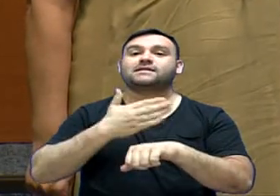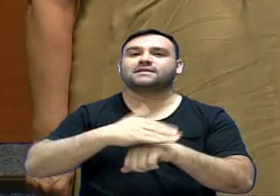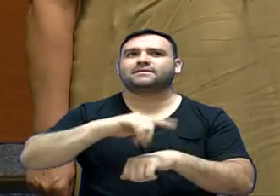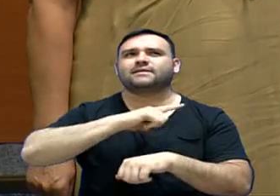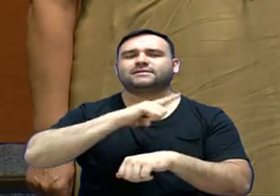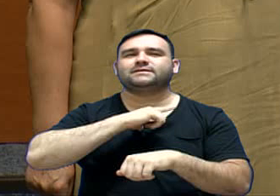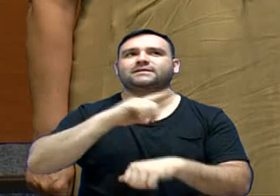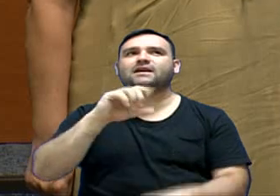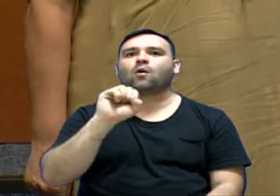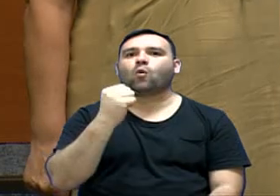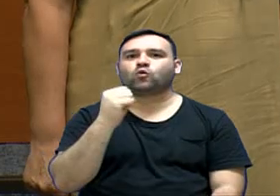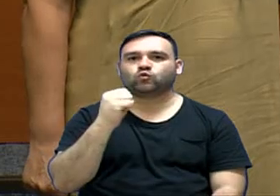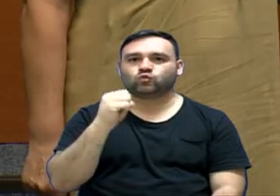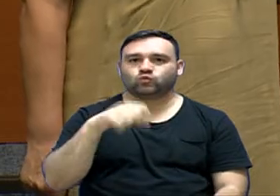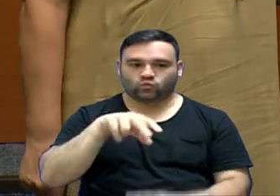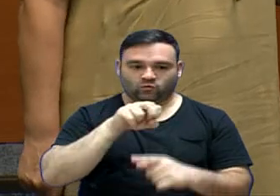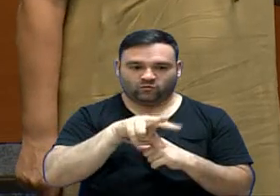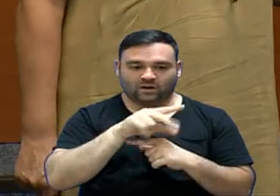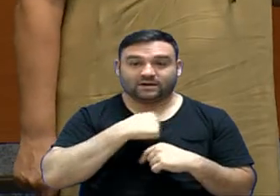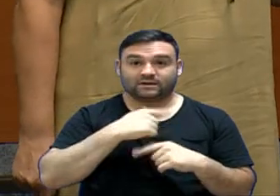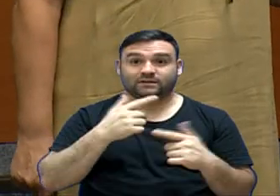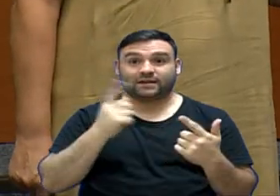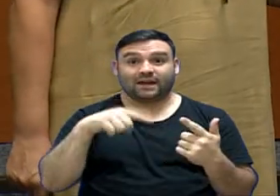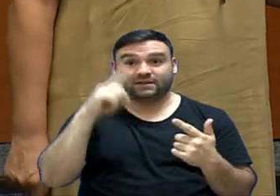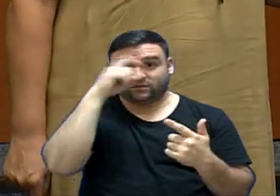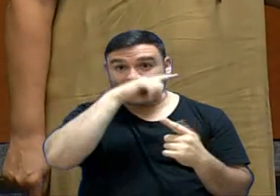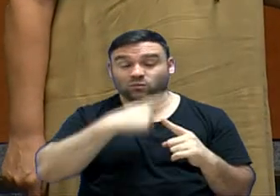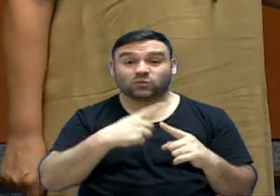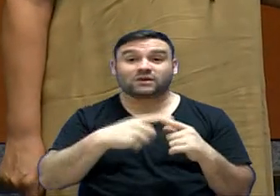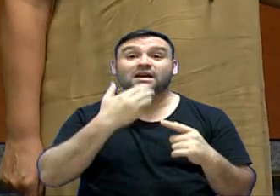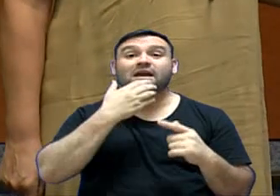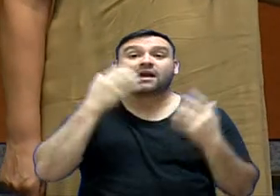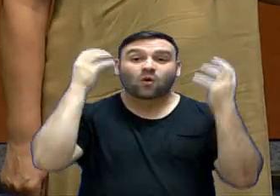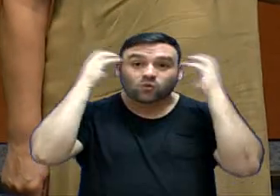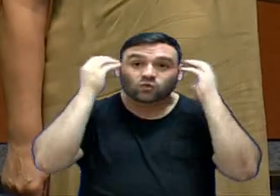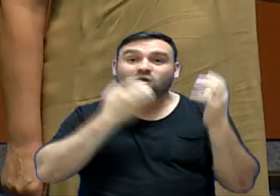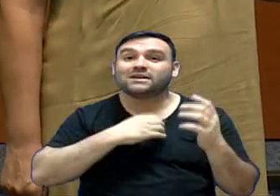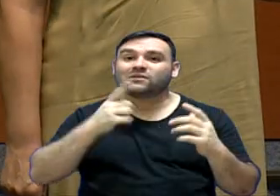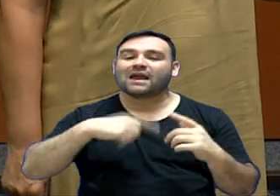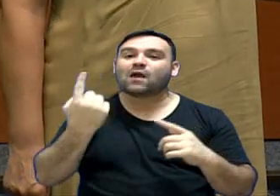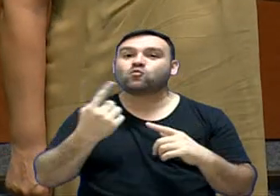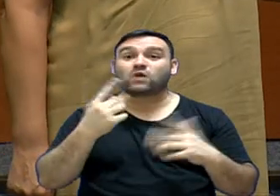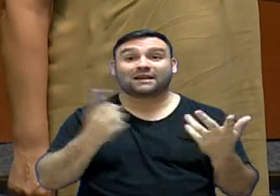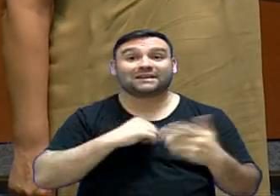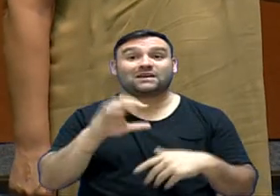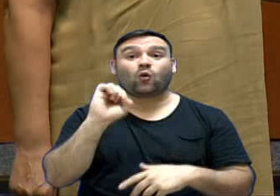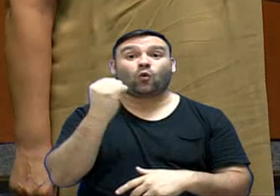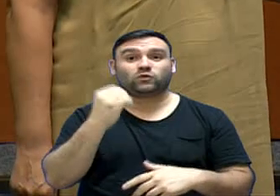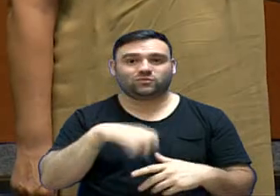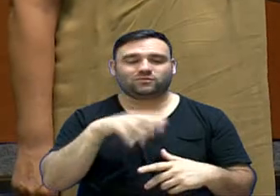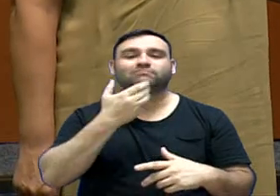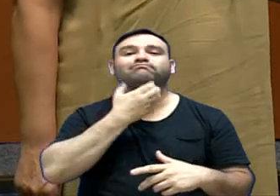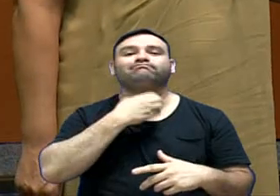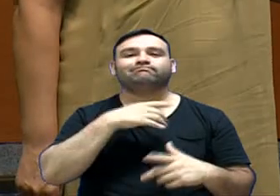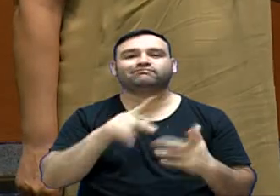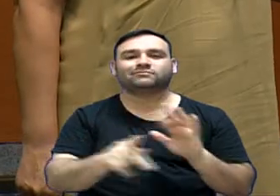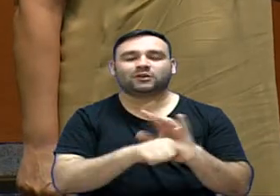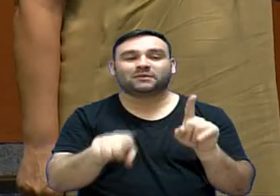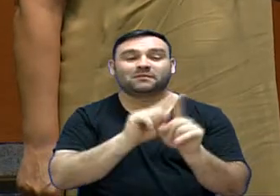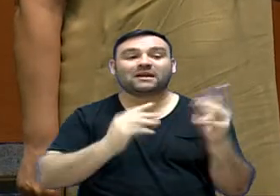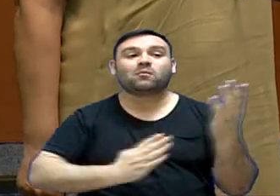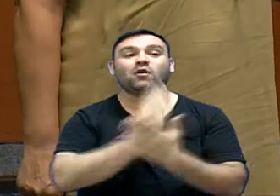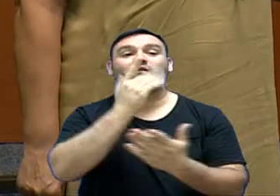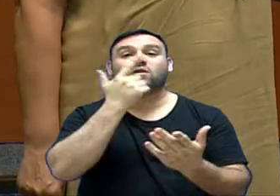tinha 8 vagas, coisa rara, que o otorrino geralmente era uma vaga ou duas, tinham 8 vagas. Eu fiz a prova,